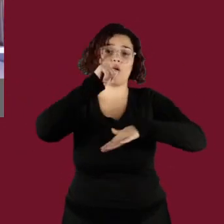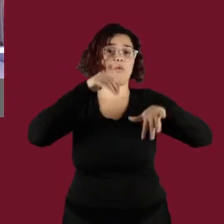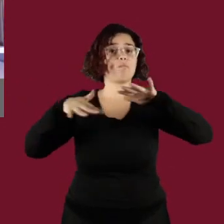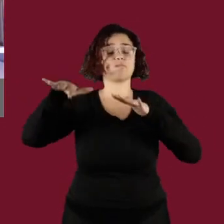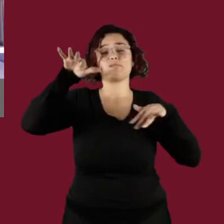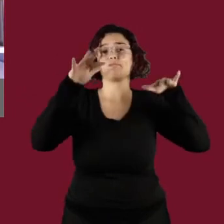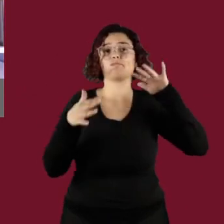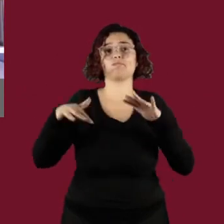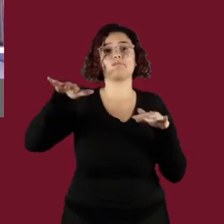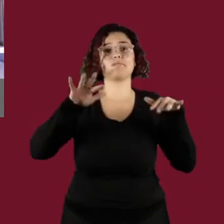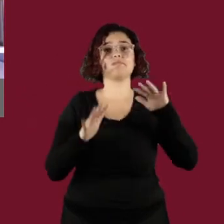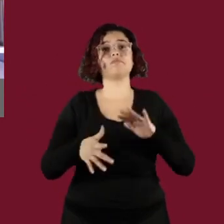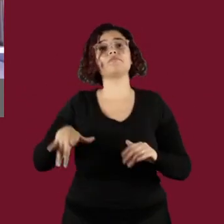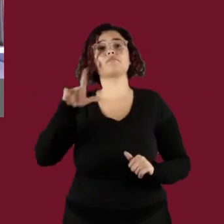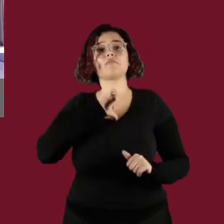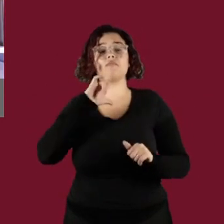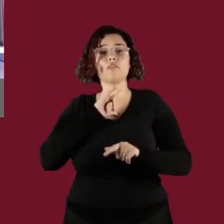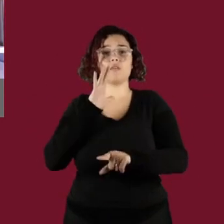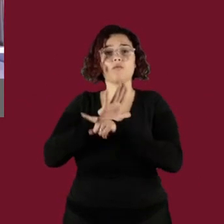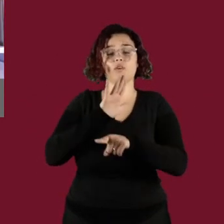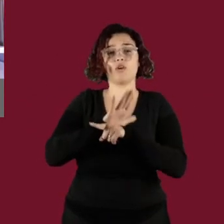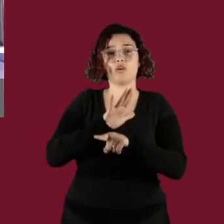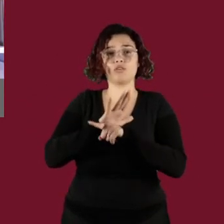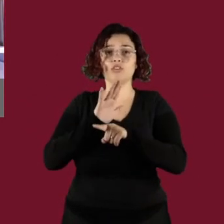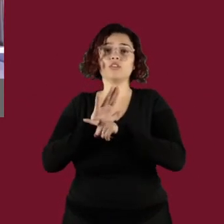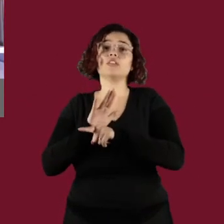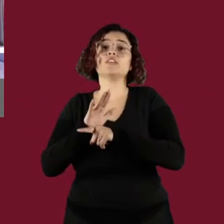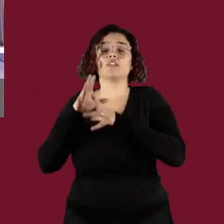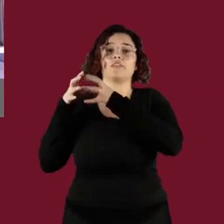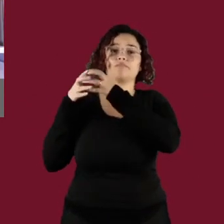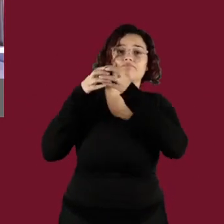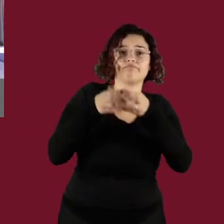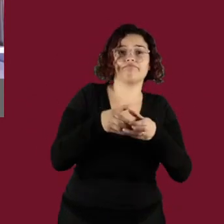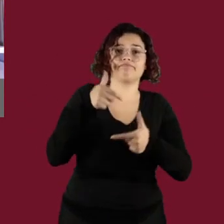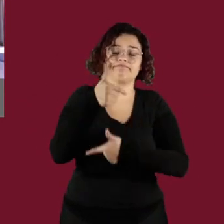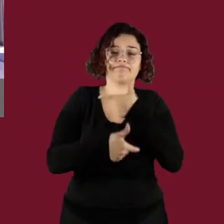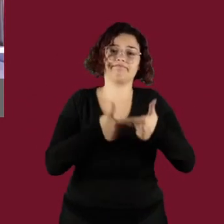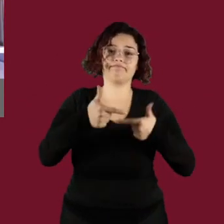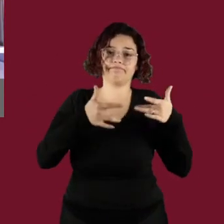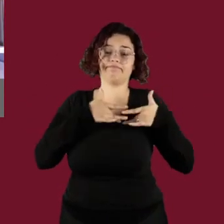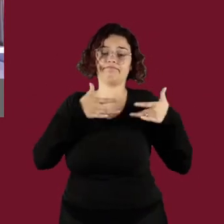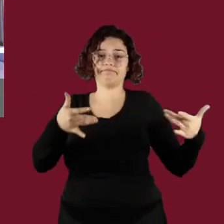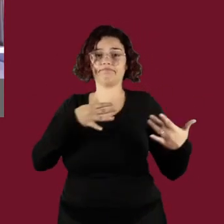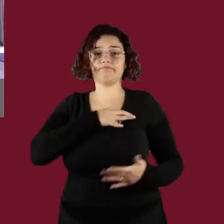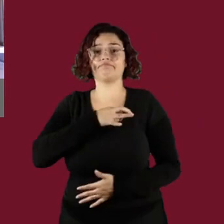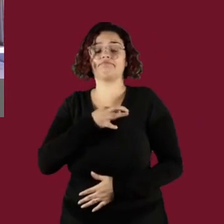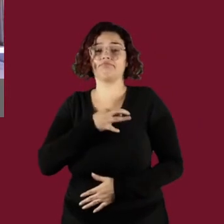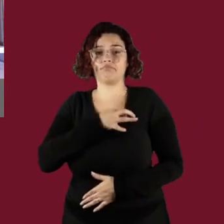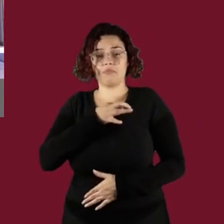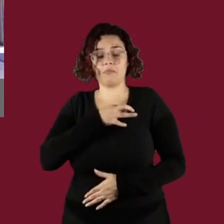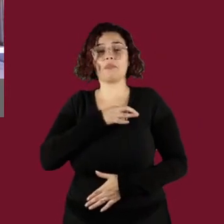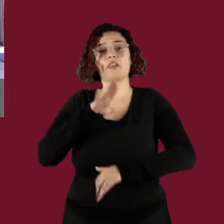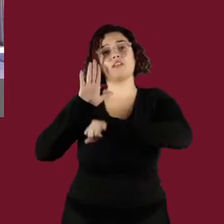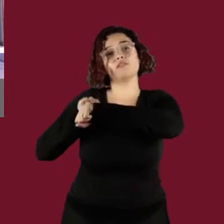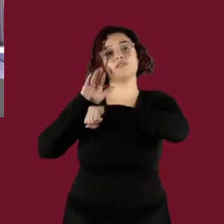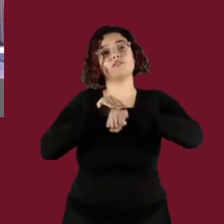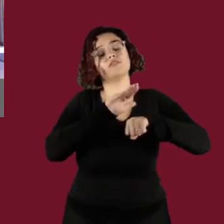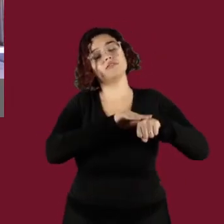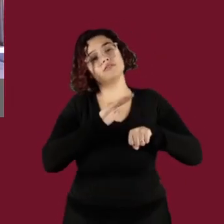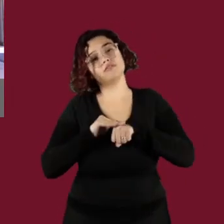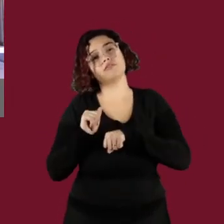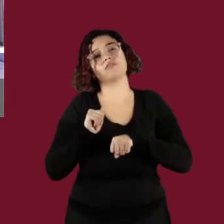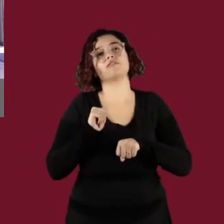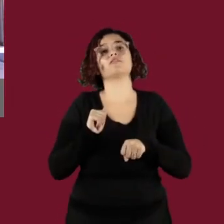trabalhador humanitário teve de sobrevoar a área, coincidiu que nós chamássemos aqui da sede